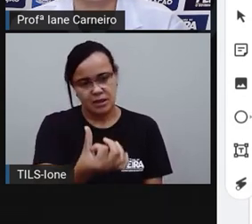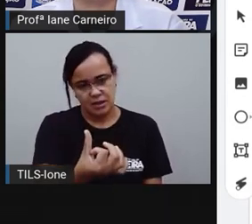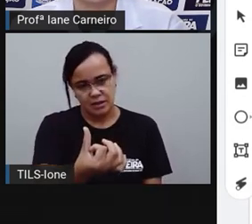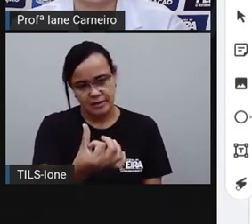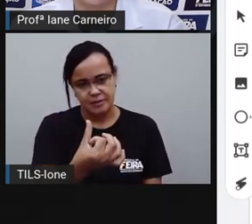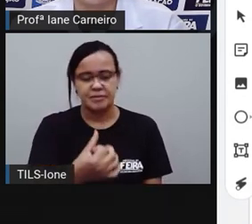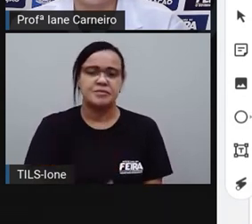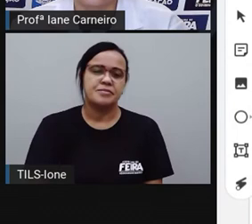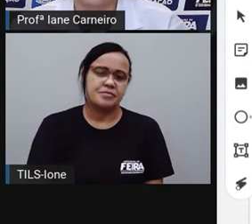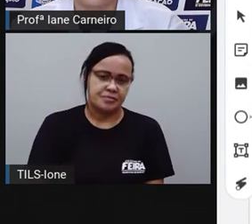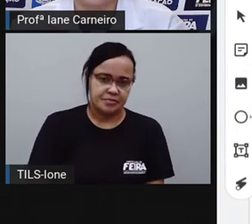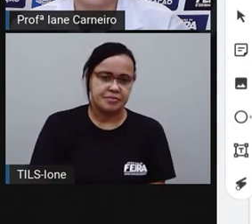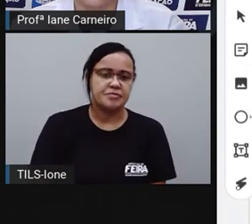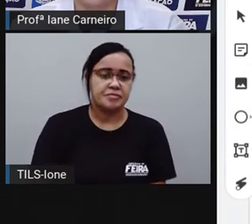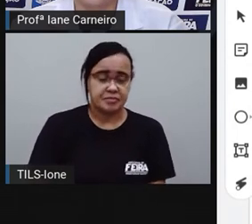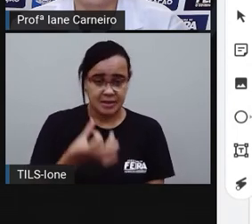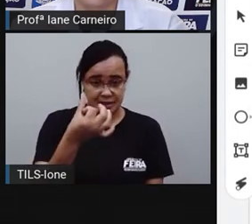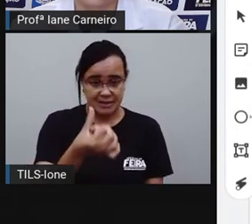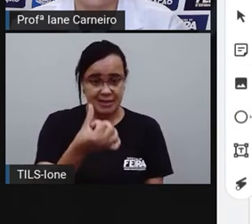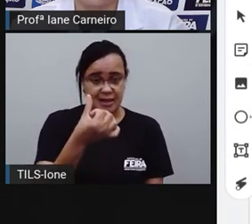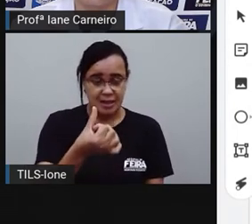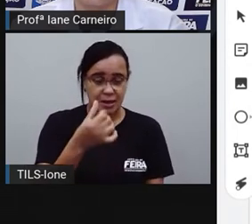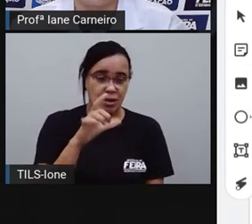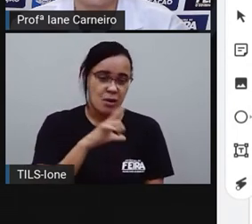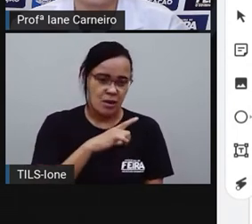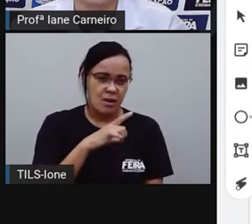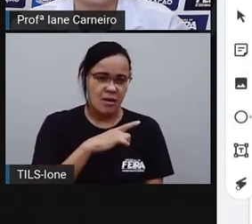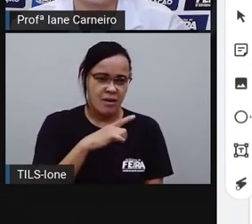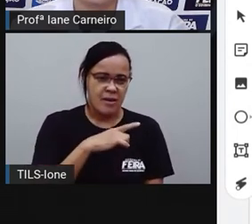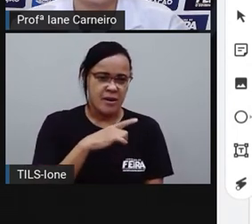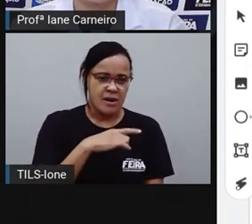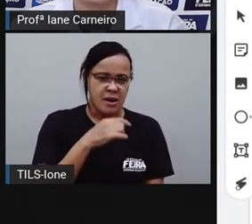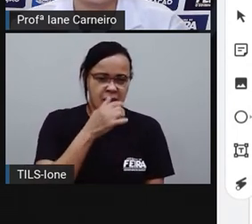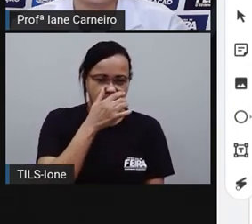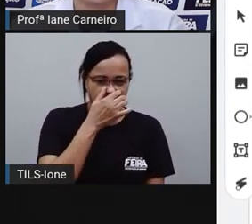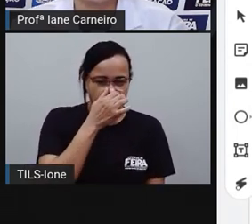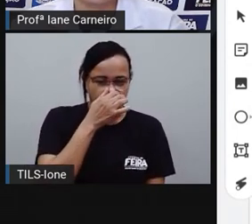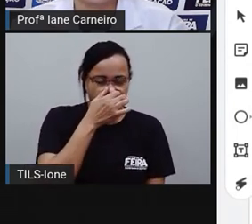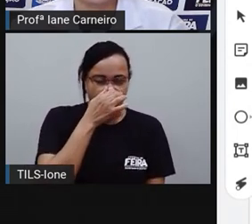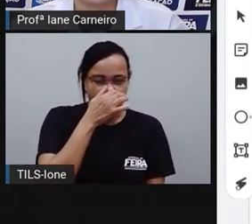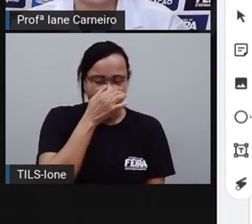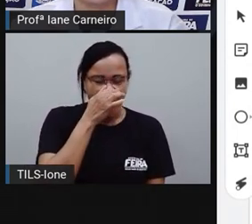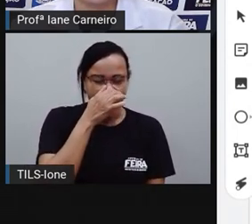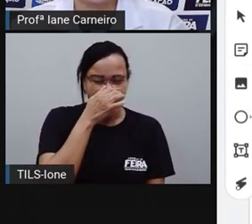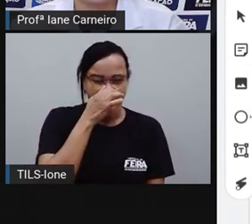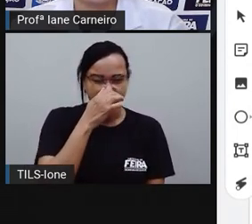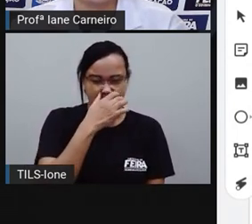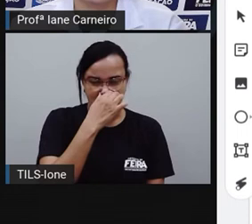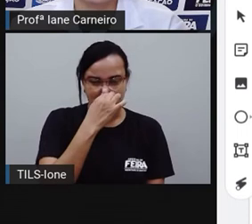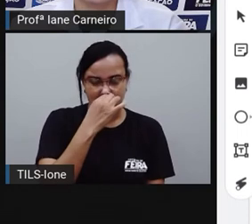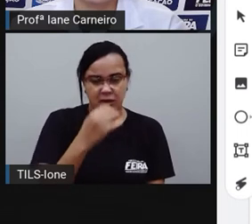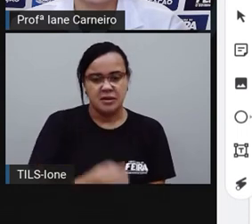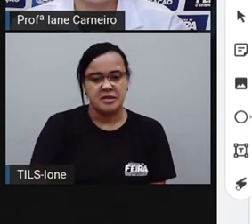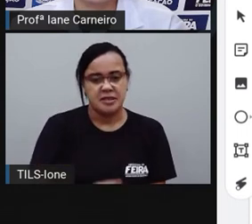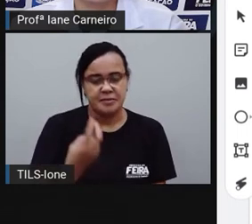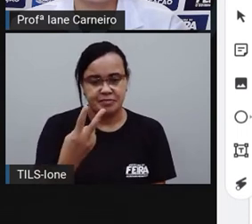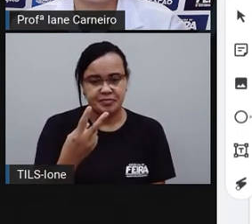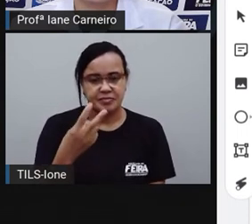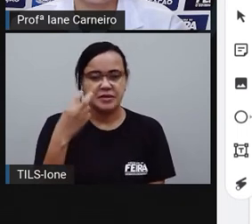1, 2, 3, 4, 5, 6. Então, a gente vai pintar 6. Olha o numeral 6, onde é que está? Então, 1 já foi.